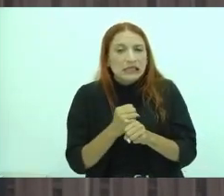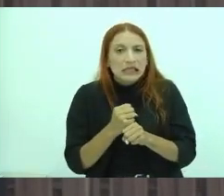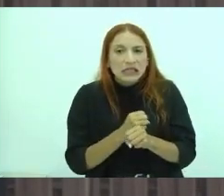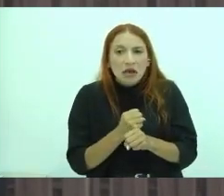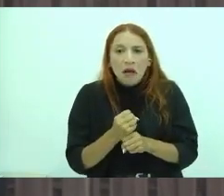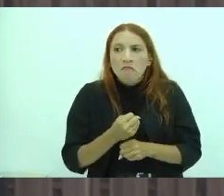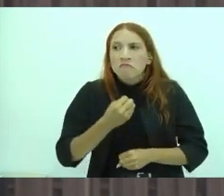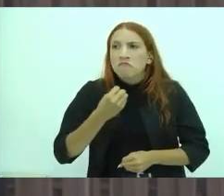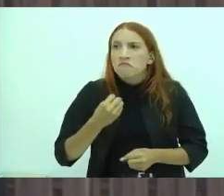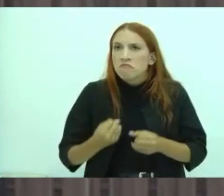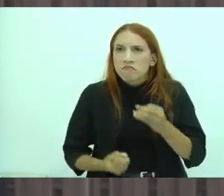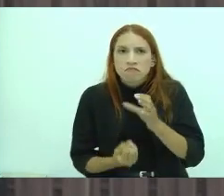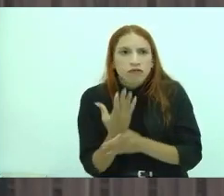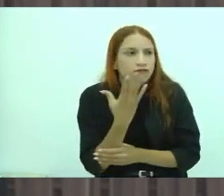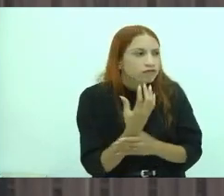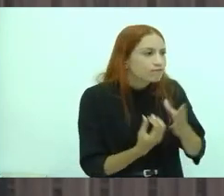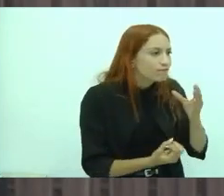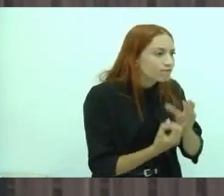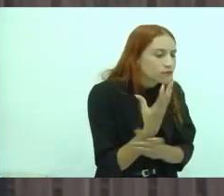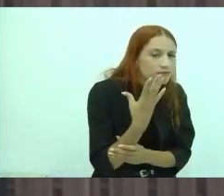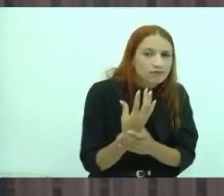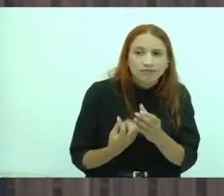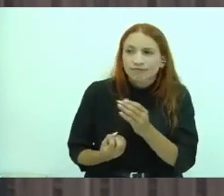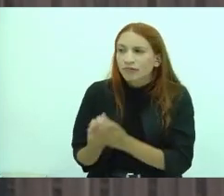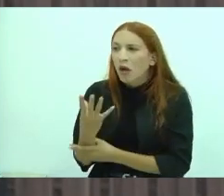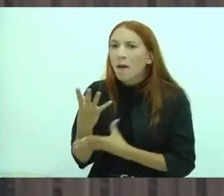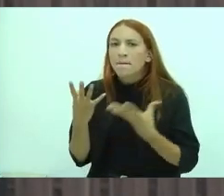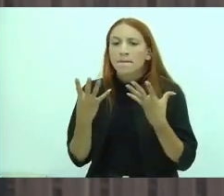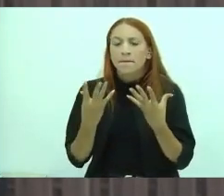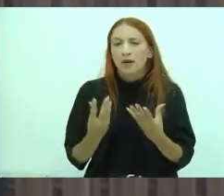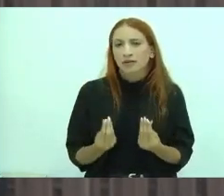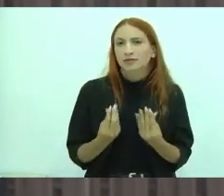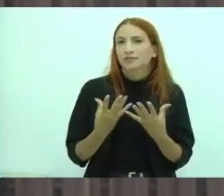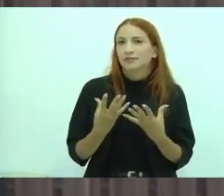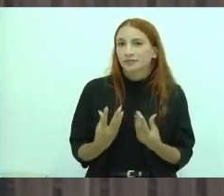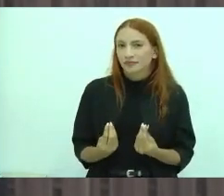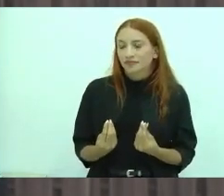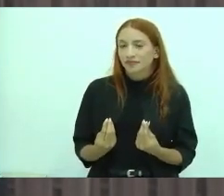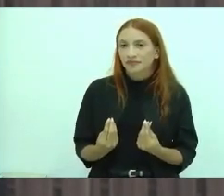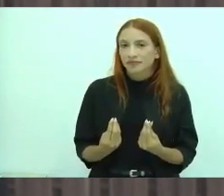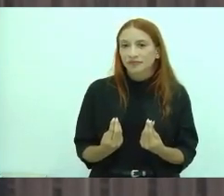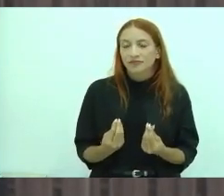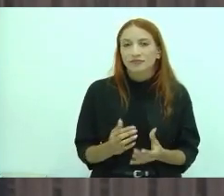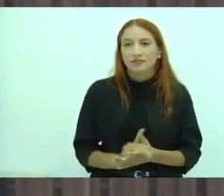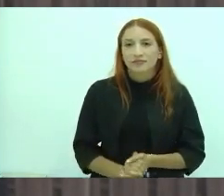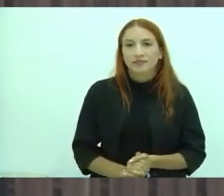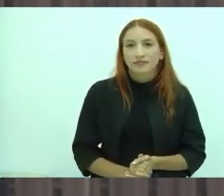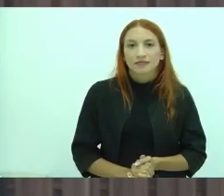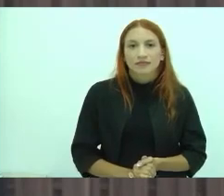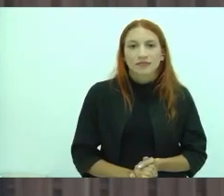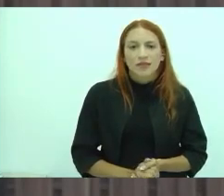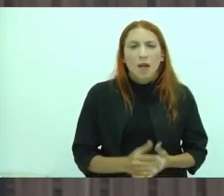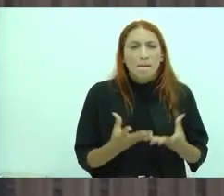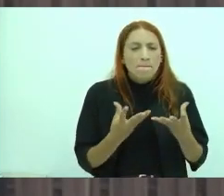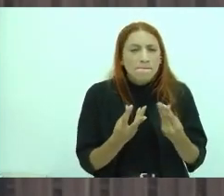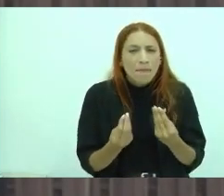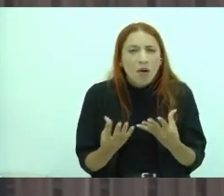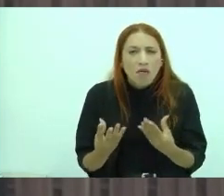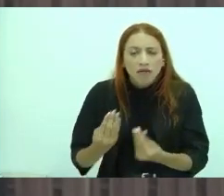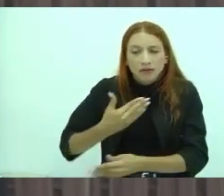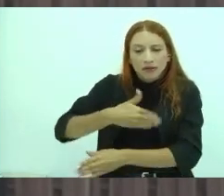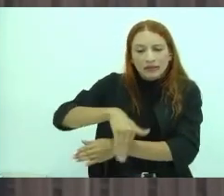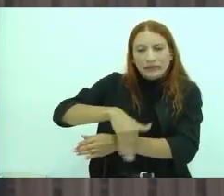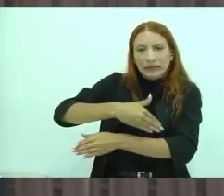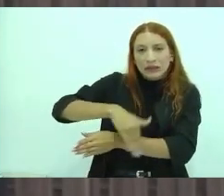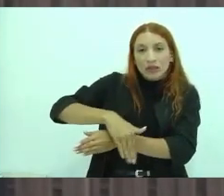grandes realizações no nosso município. Quero aqui ter a oportunidade, não vou falar aqui que tantas ruas,